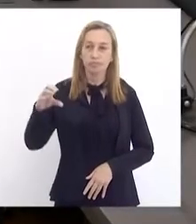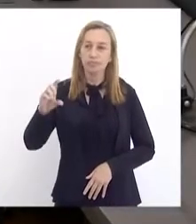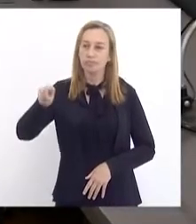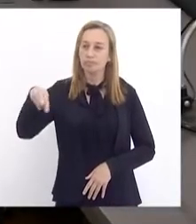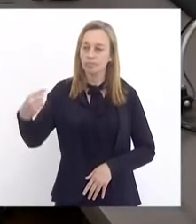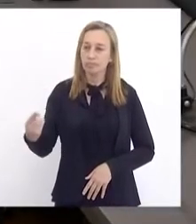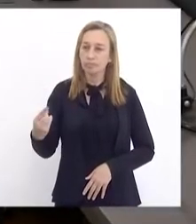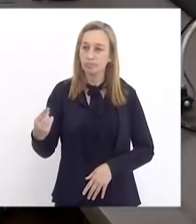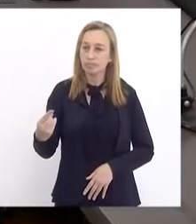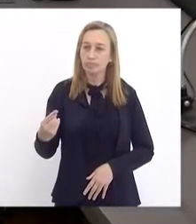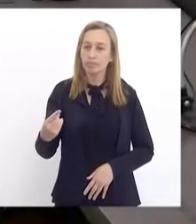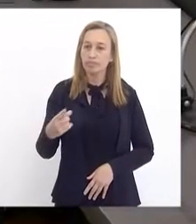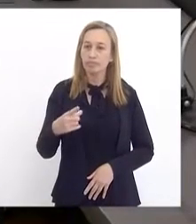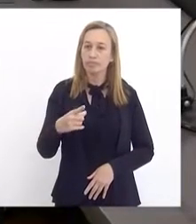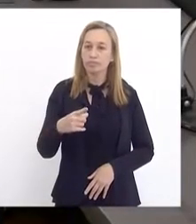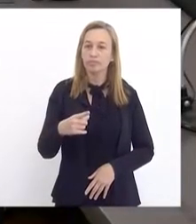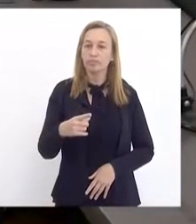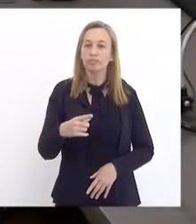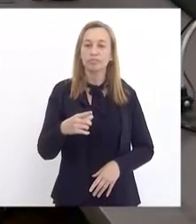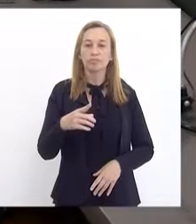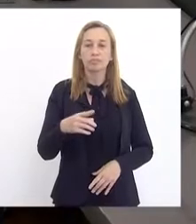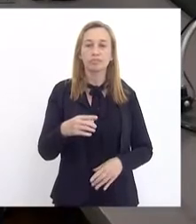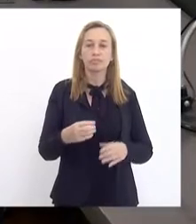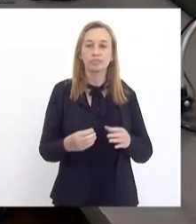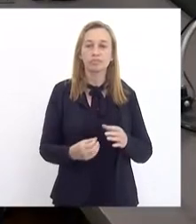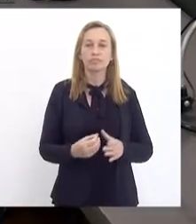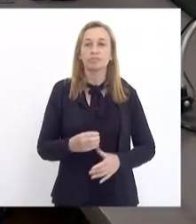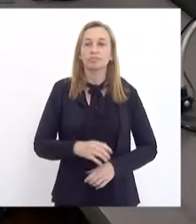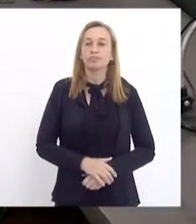se não tiver mais discussão, passo a autora para o debate. Carlos Mink.